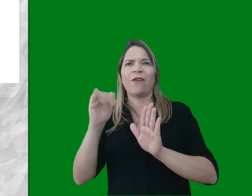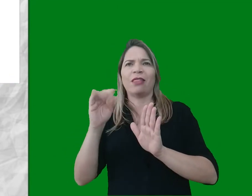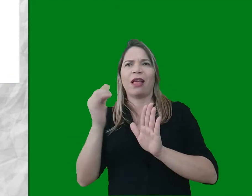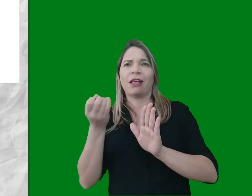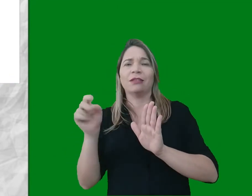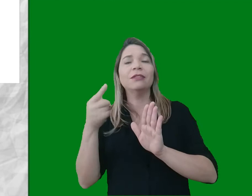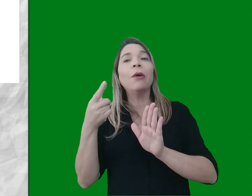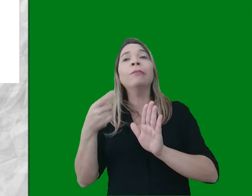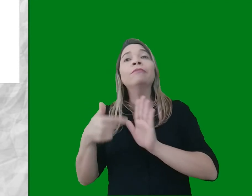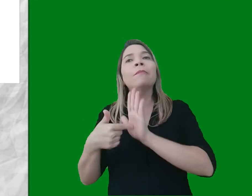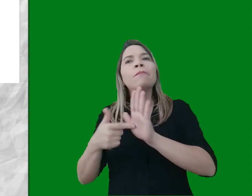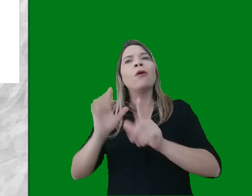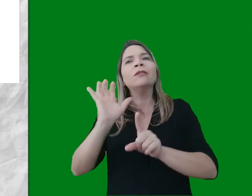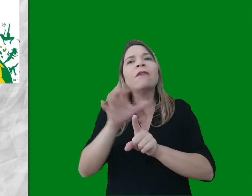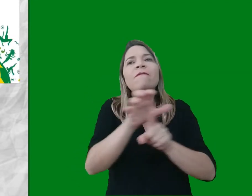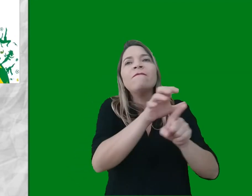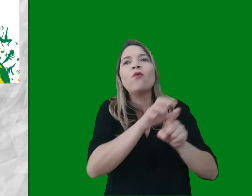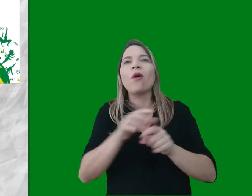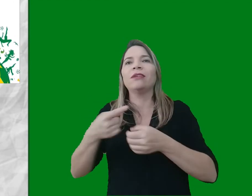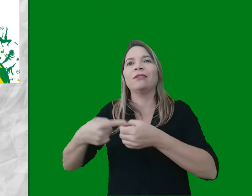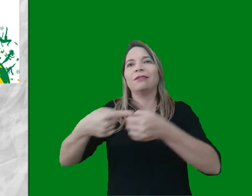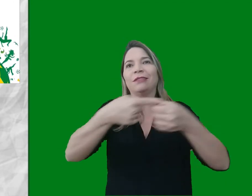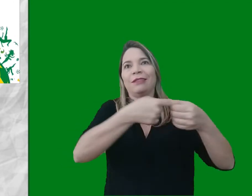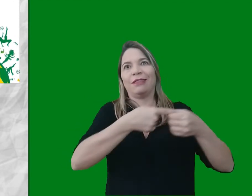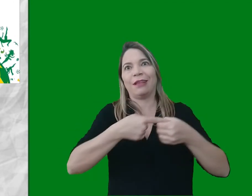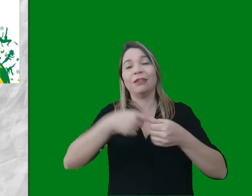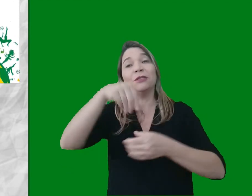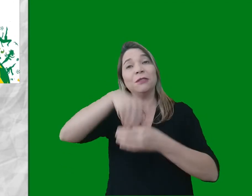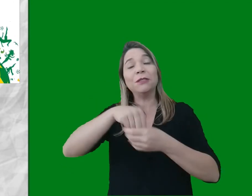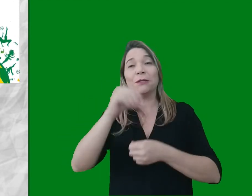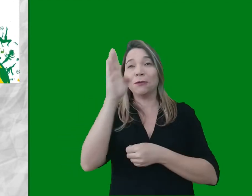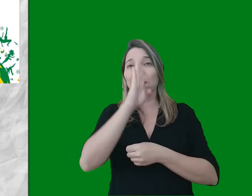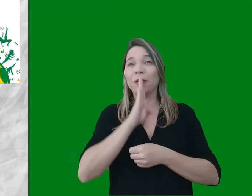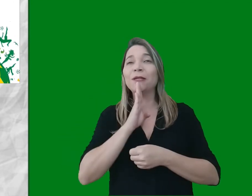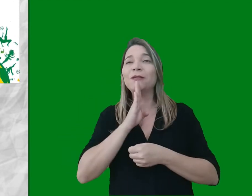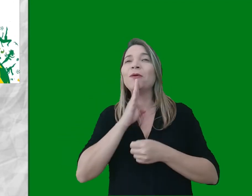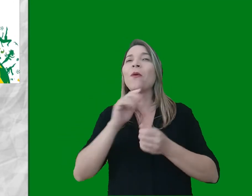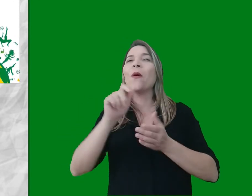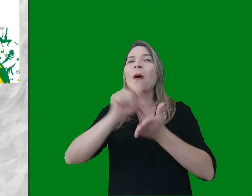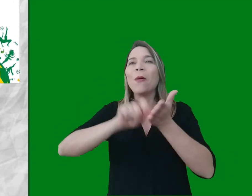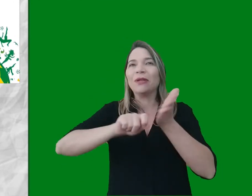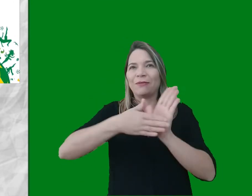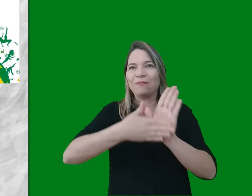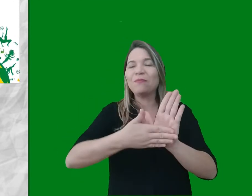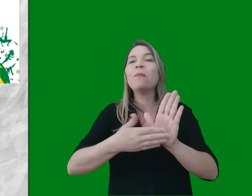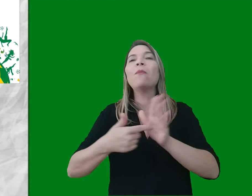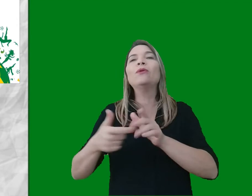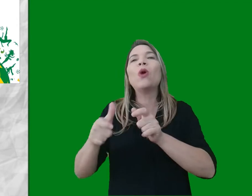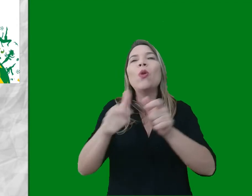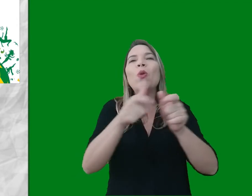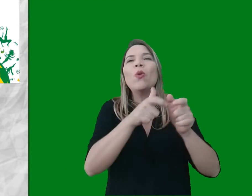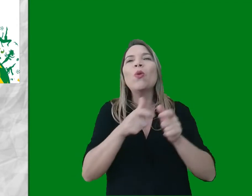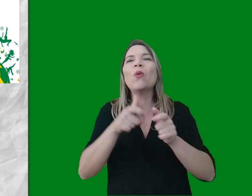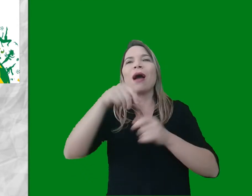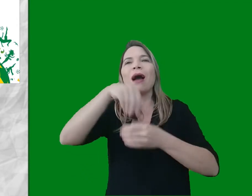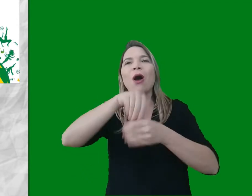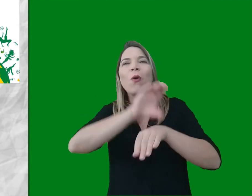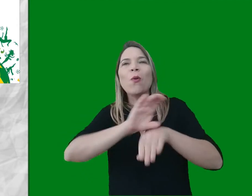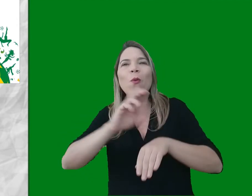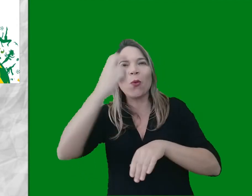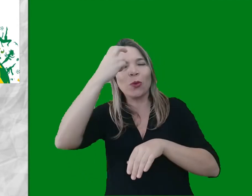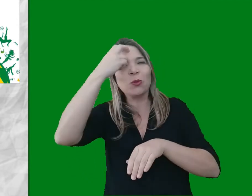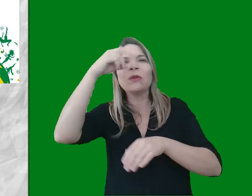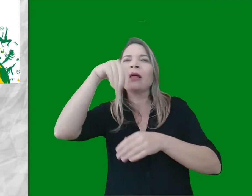sofre influências no local onde é vivenciado. Pautado no Brasil, os autores apresentam o futebol e os lugares que ocupam em nossa cultura, seja